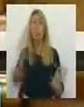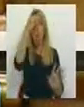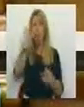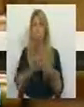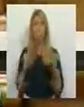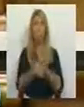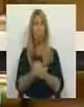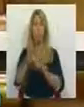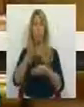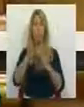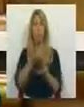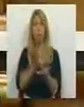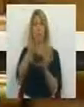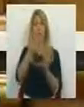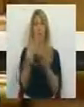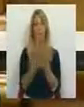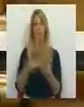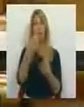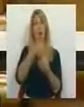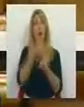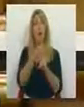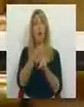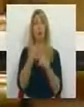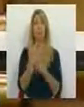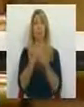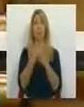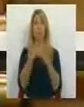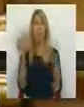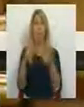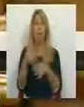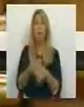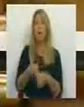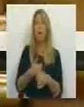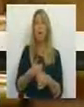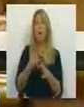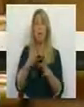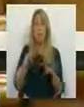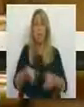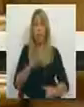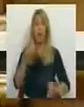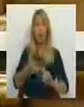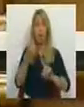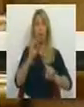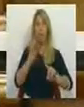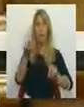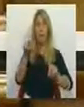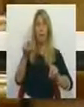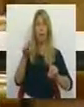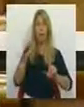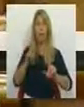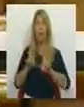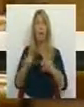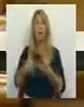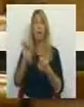utilização dos meios aéreos no combate aos fogos na região? Já estamos quase no final do ano, data anunciada pelo seu partido para a realização desses testes na região. Quando